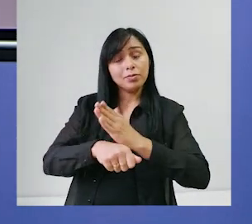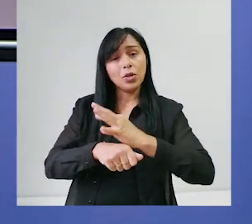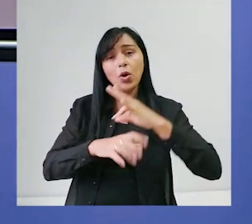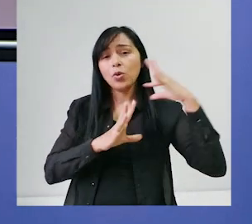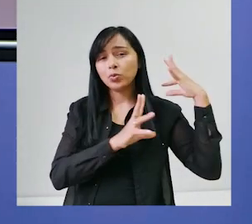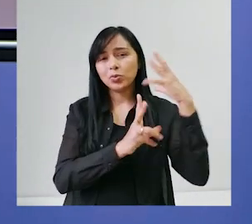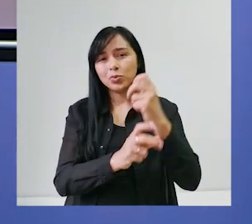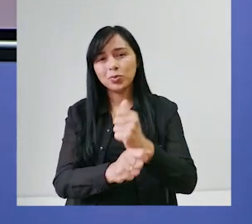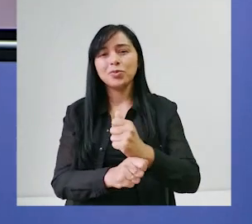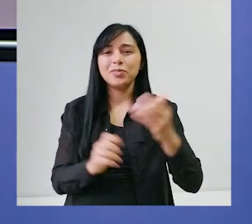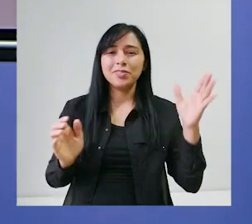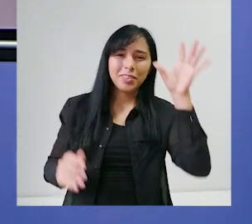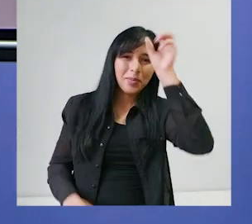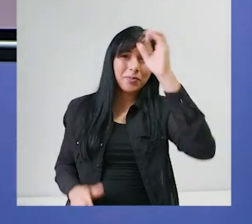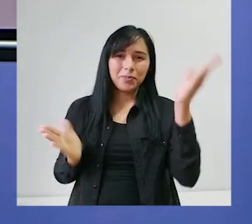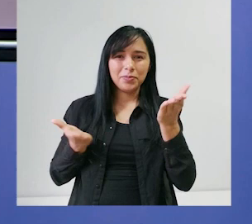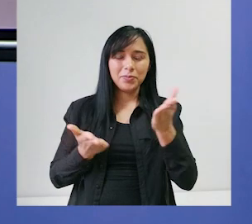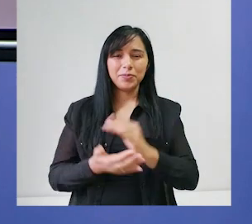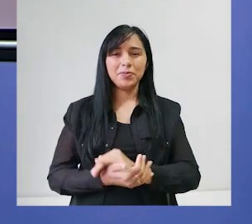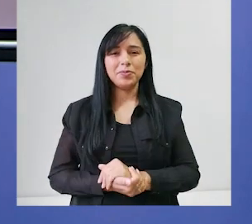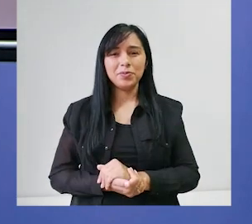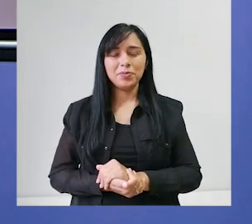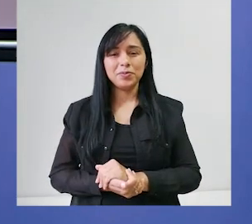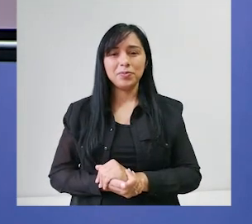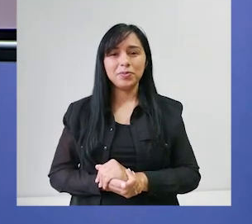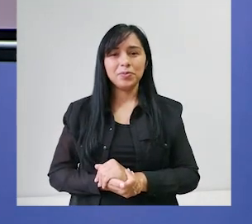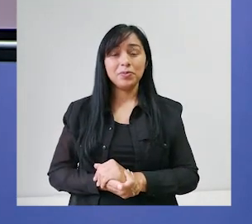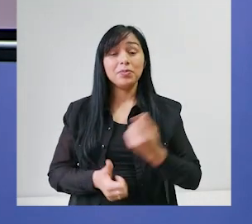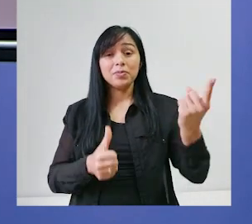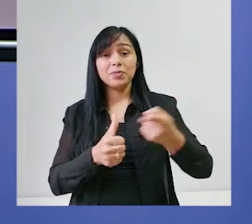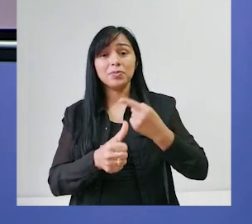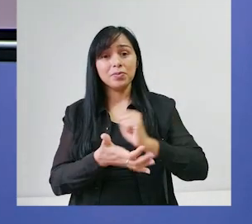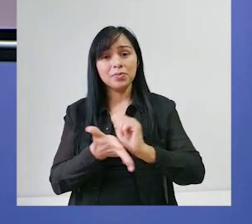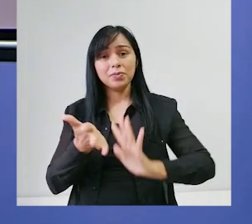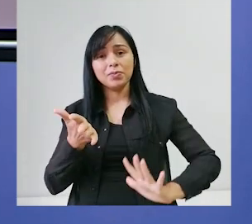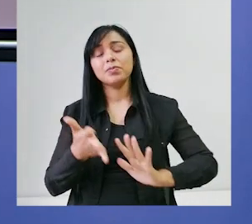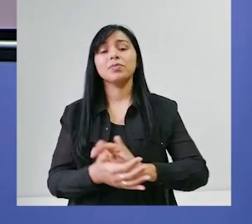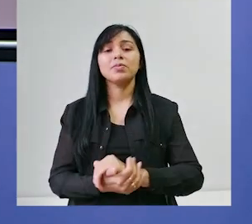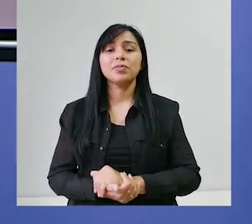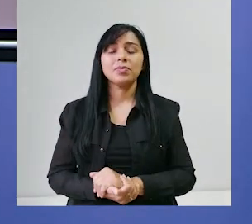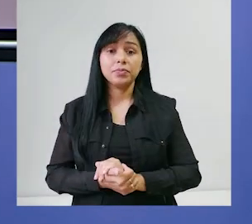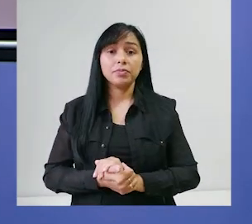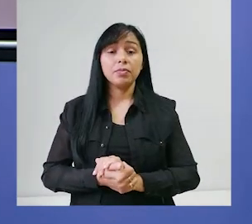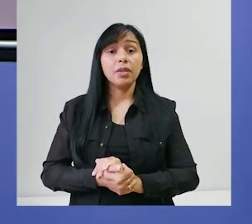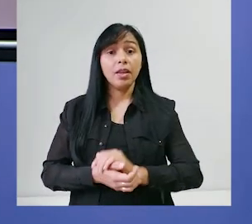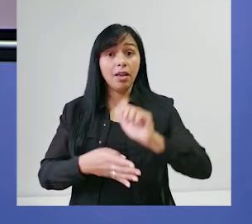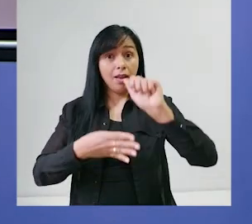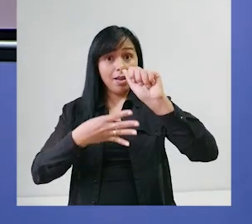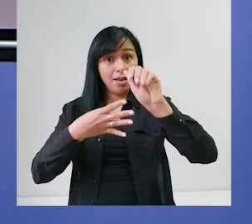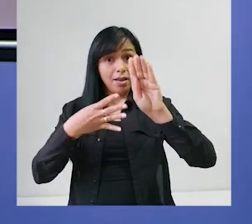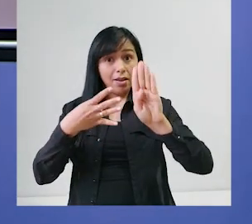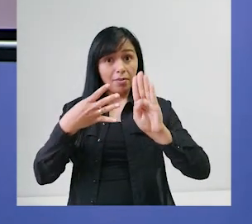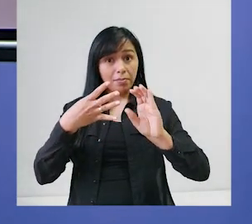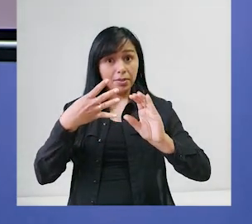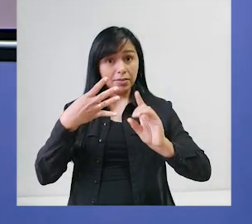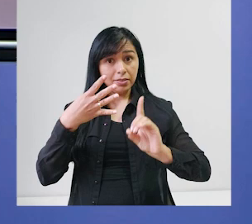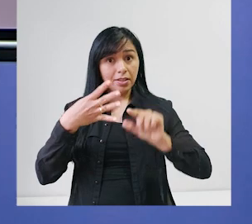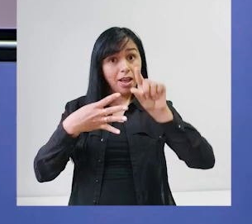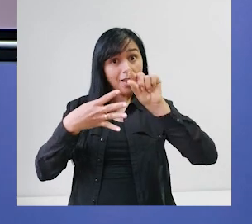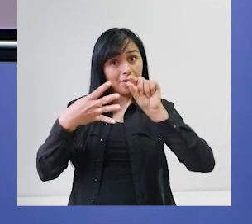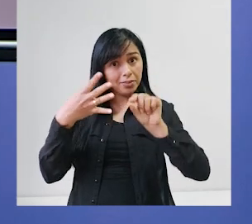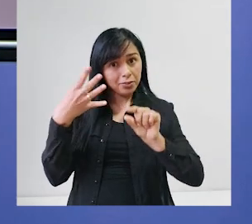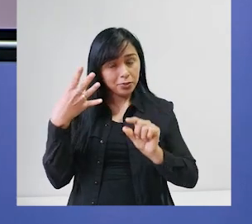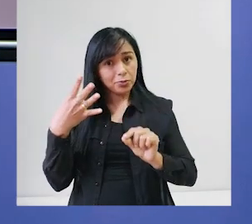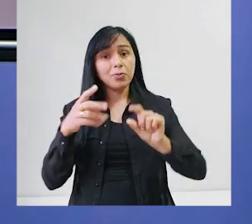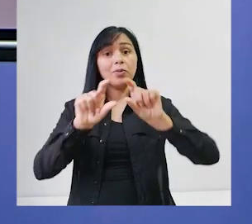aula vamos ao primeiro exercício assinale a alternativa em que a oração sem sujeito